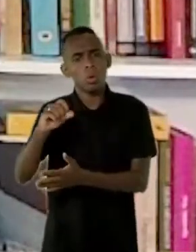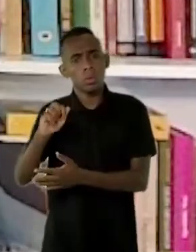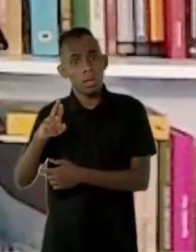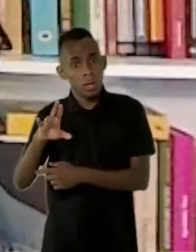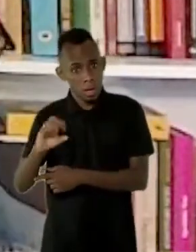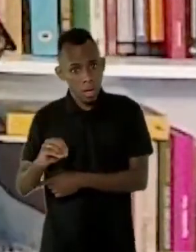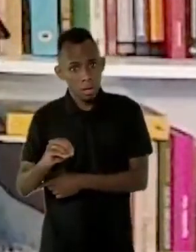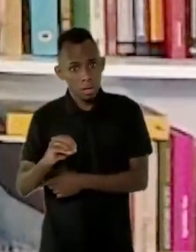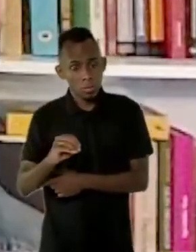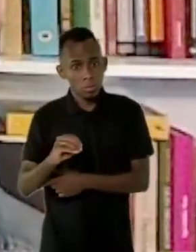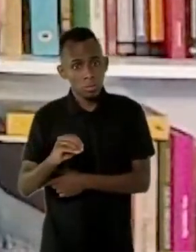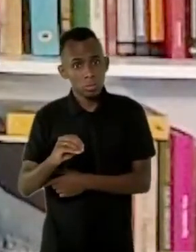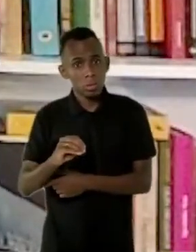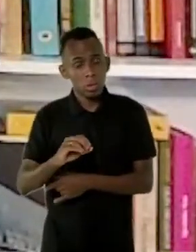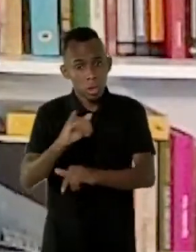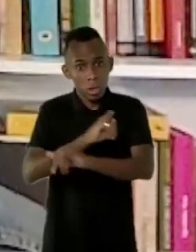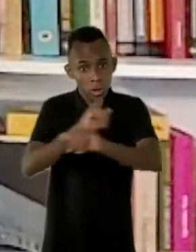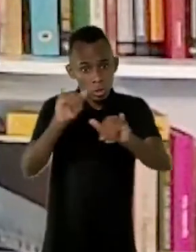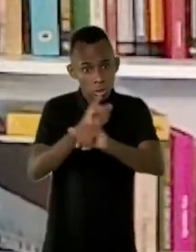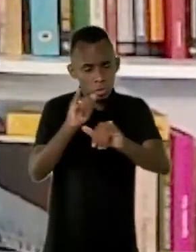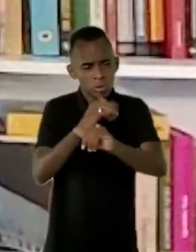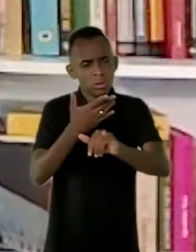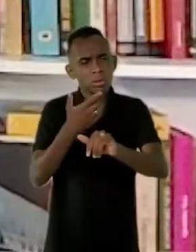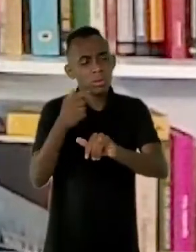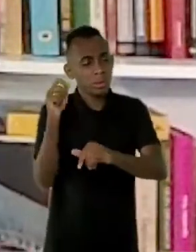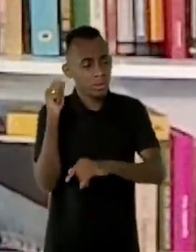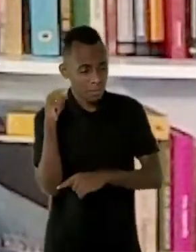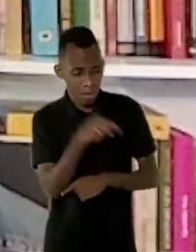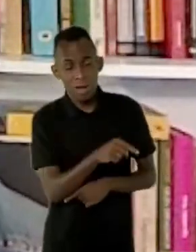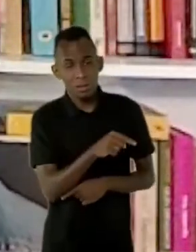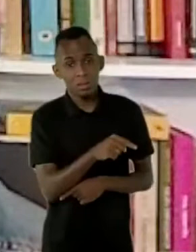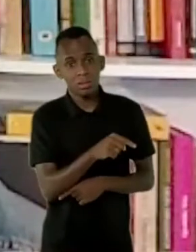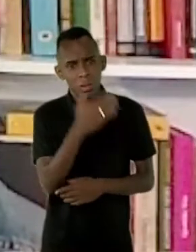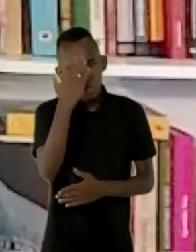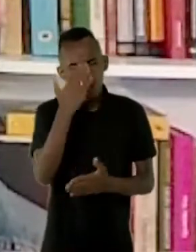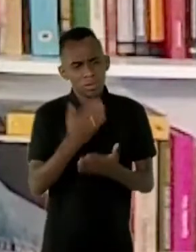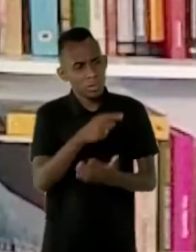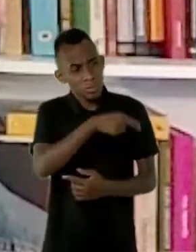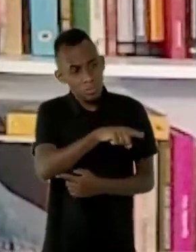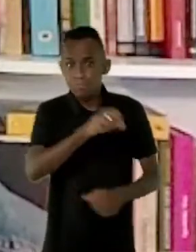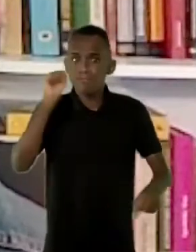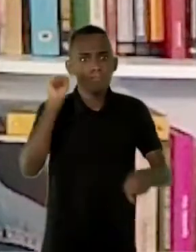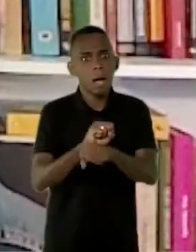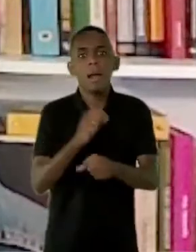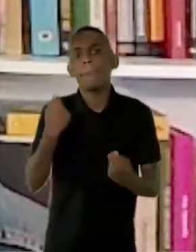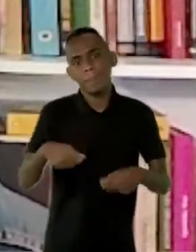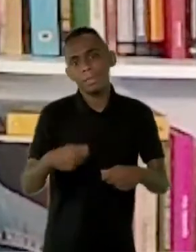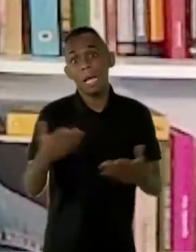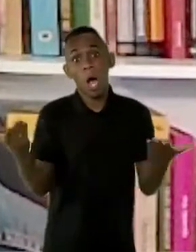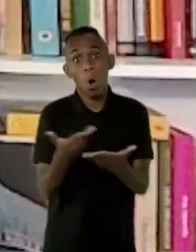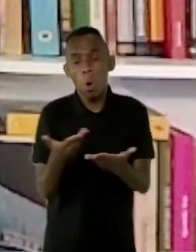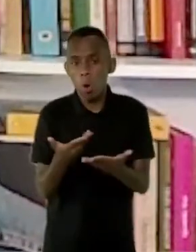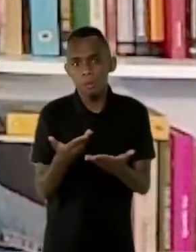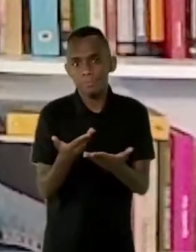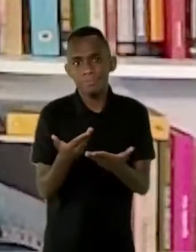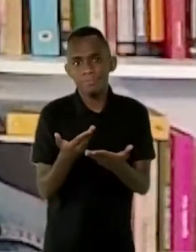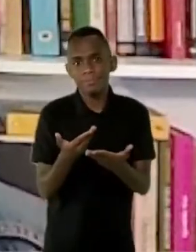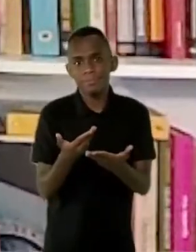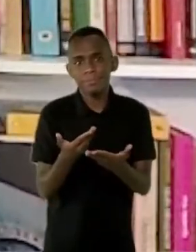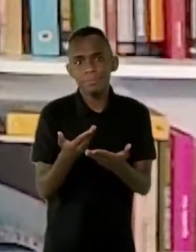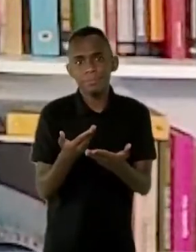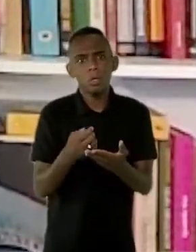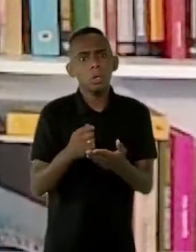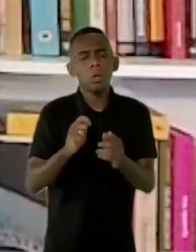entendido quando ele disse para a Carolina, eu acho que você tem que parar por aqui. Né? Ou seja, não